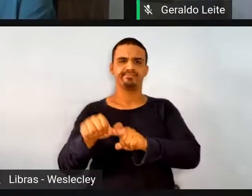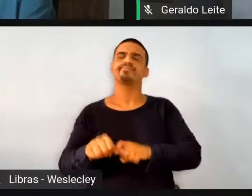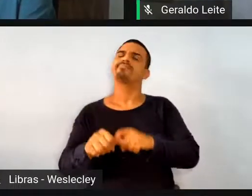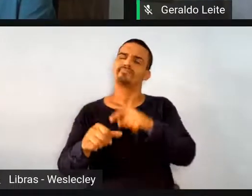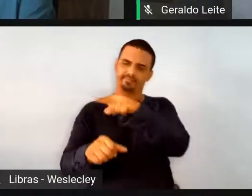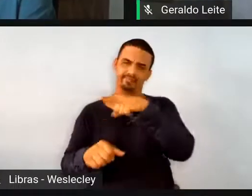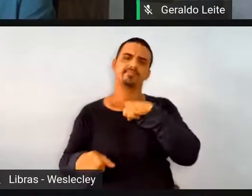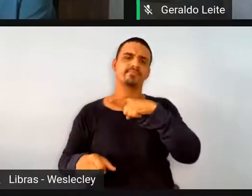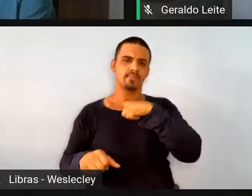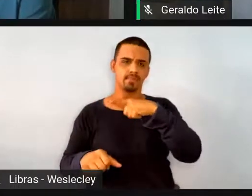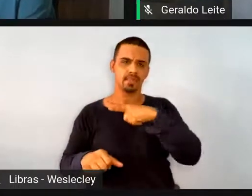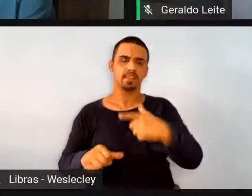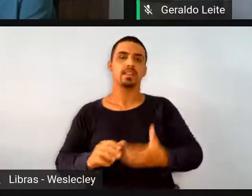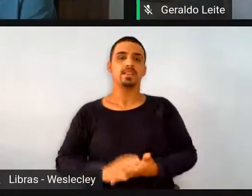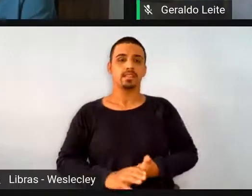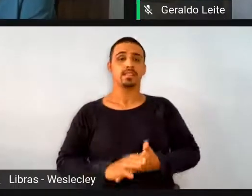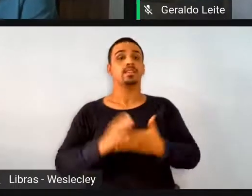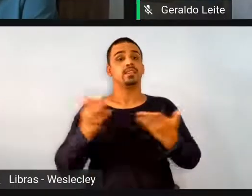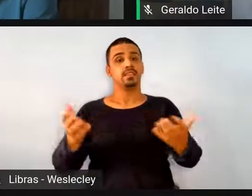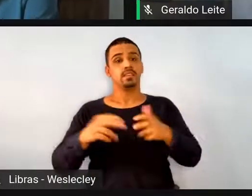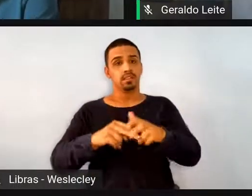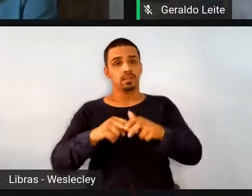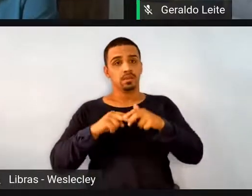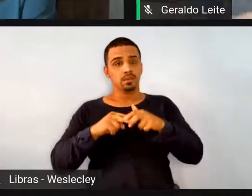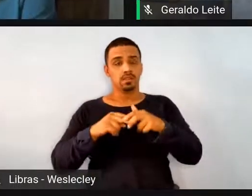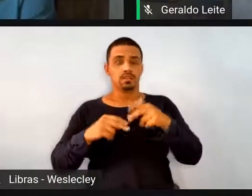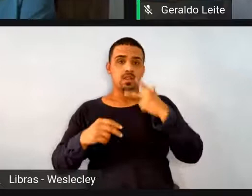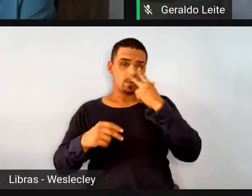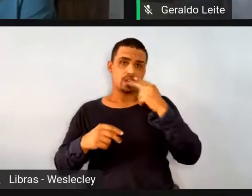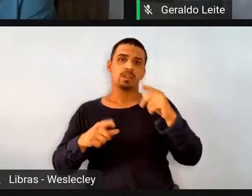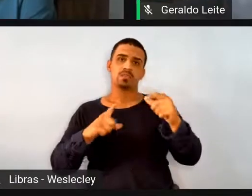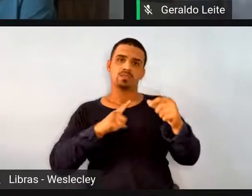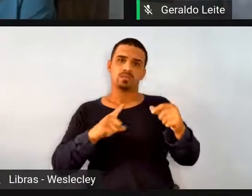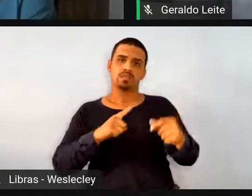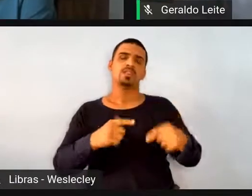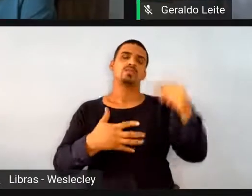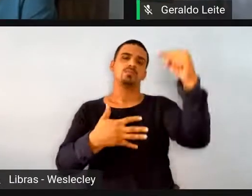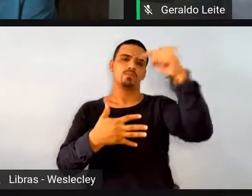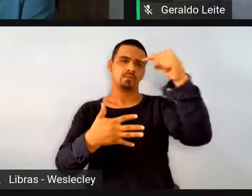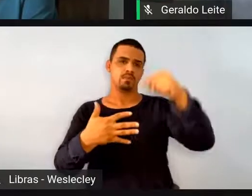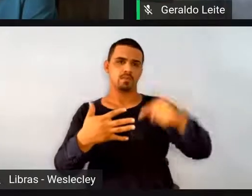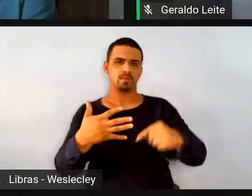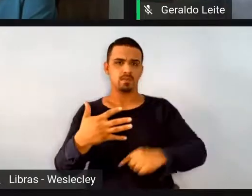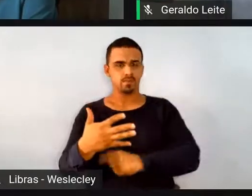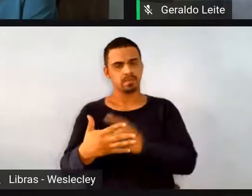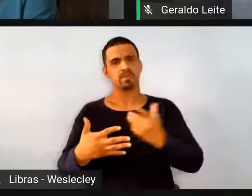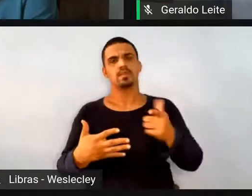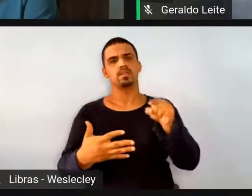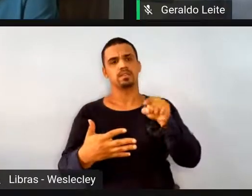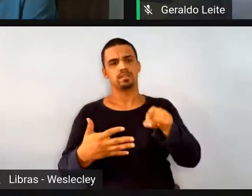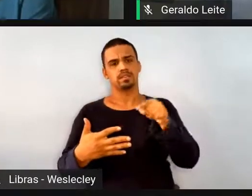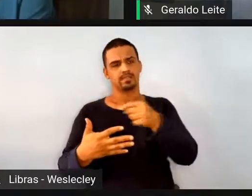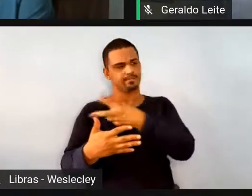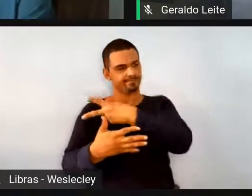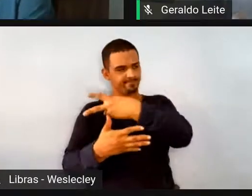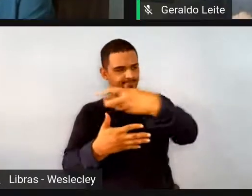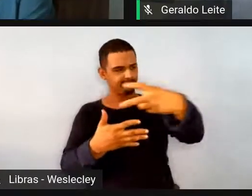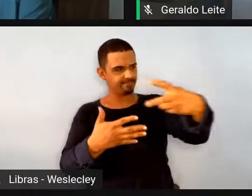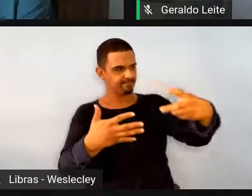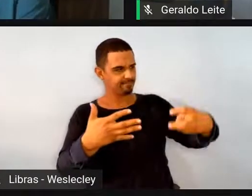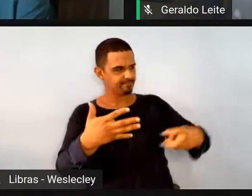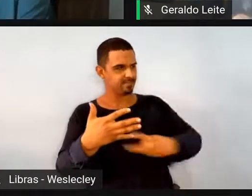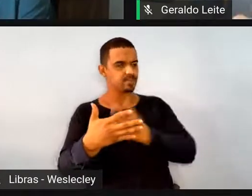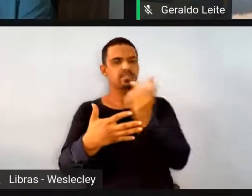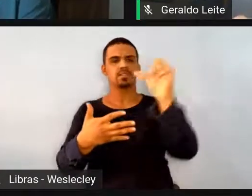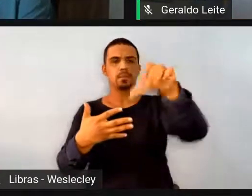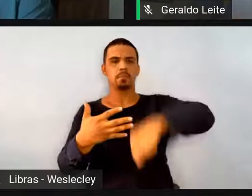Né? Então, e nesse caso, acho que há razões para recear que essa captura seja a pior possível, né? Por